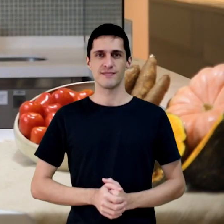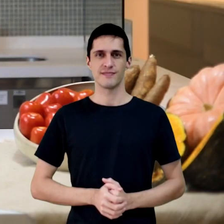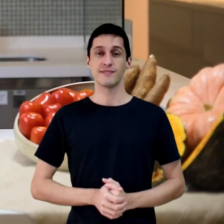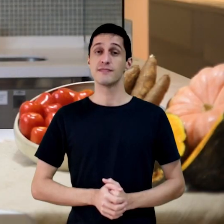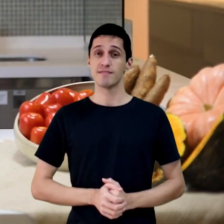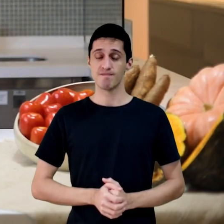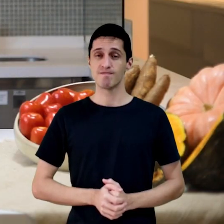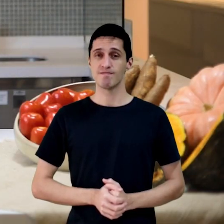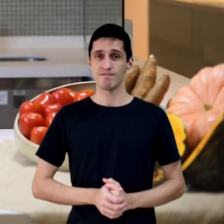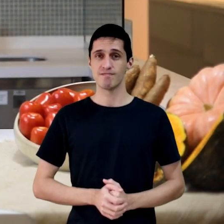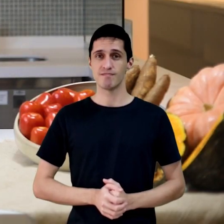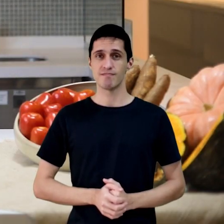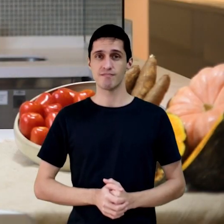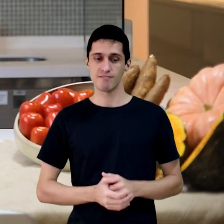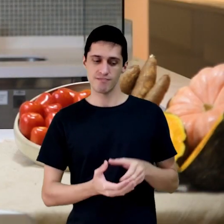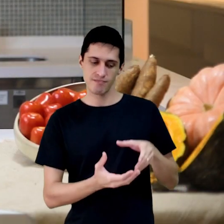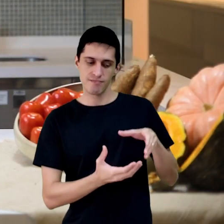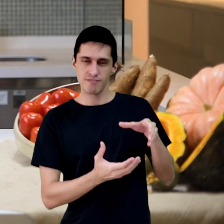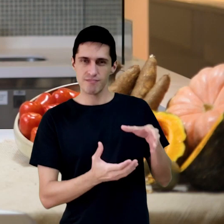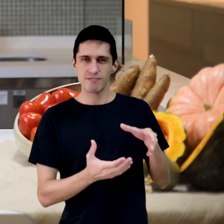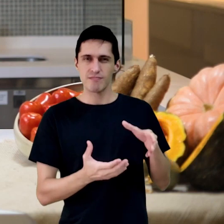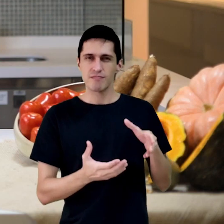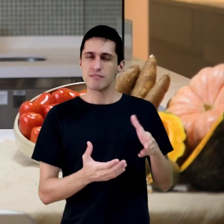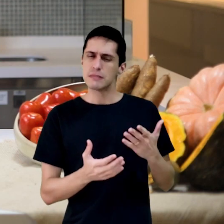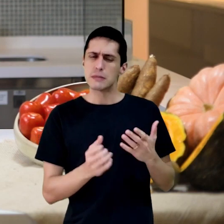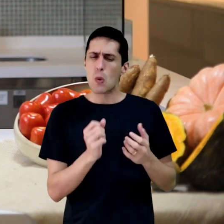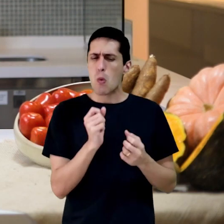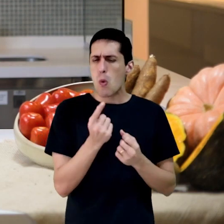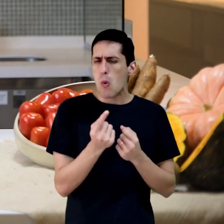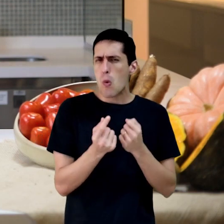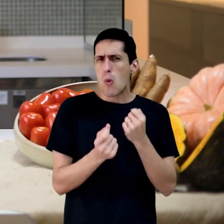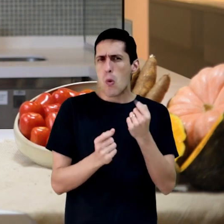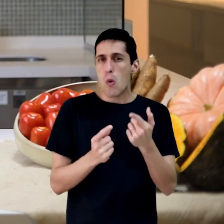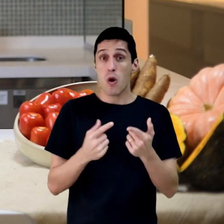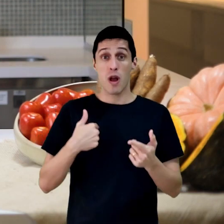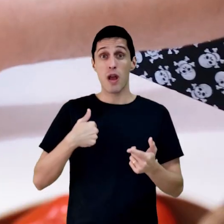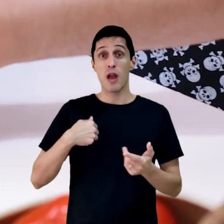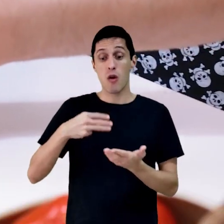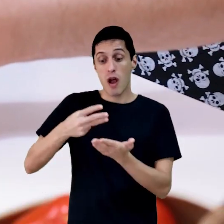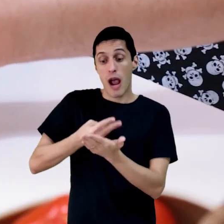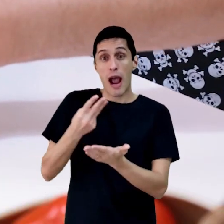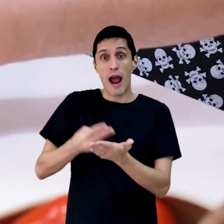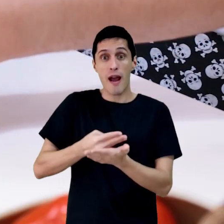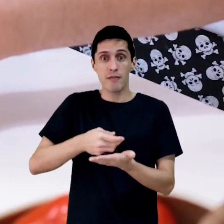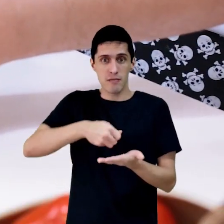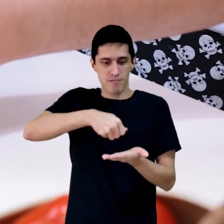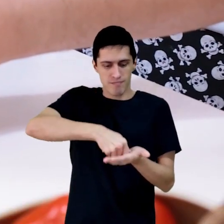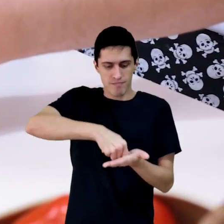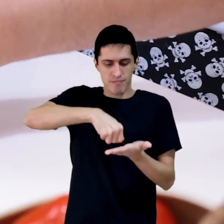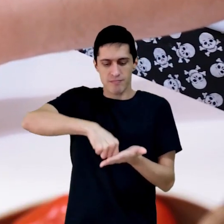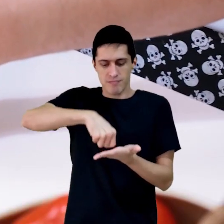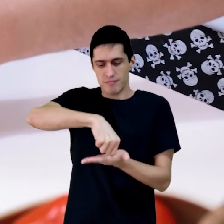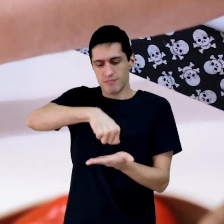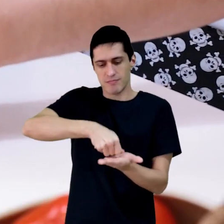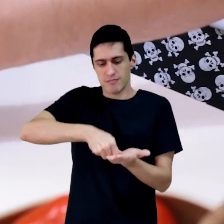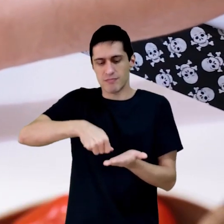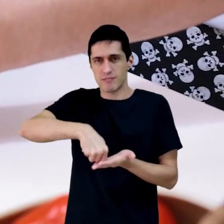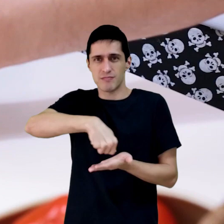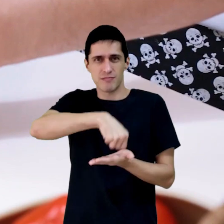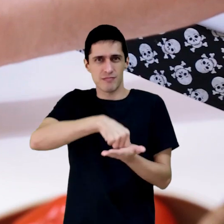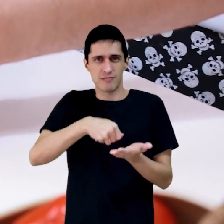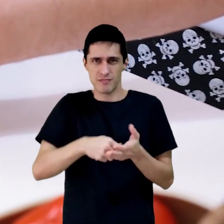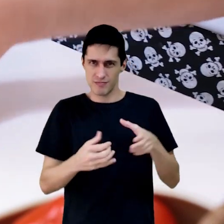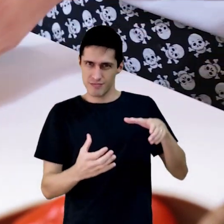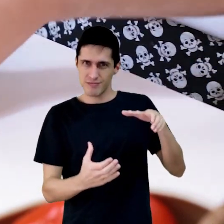Então aqui, ó, ficou um outro pedaço, ó. Então vou utilizar o garfo. Utilizar o garfo aqui, ó, para